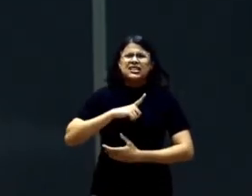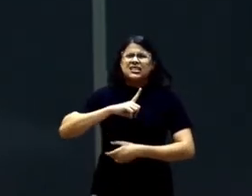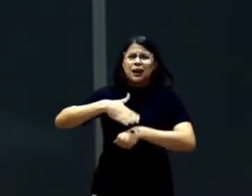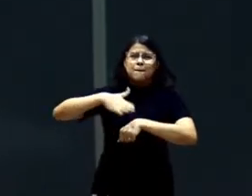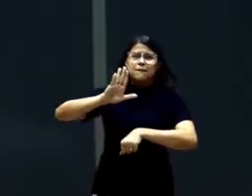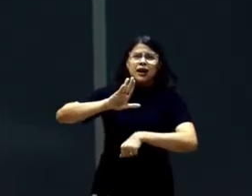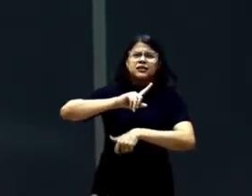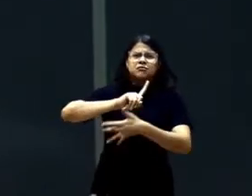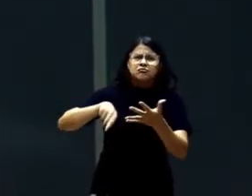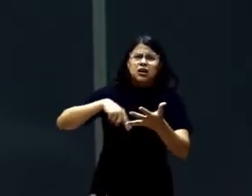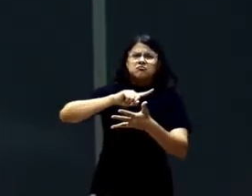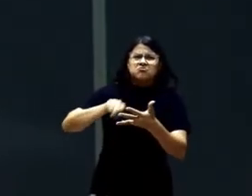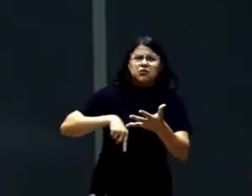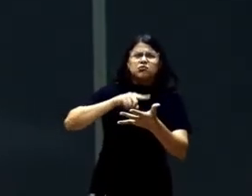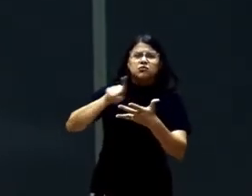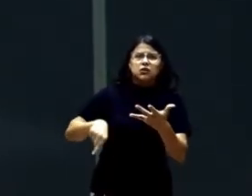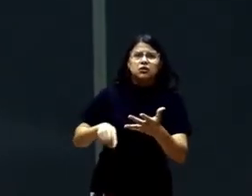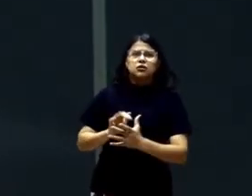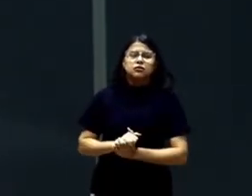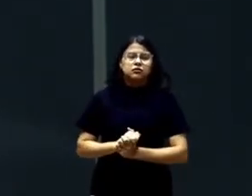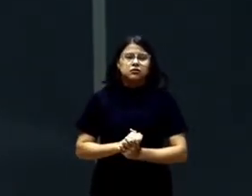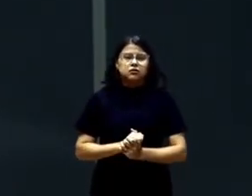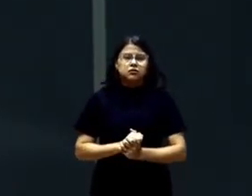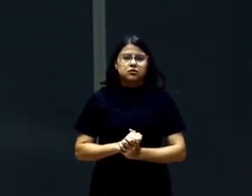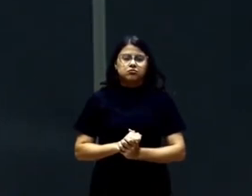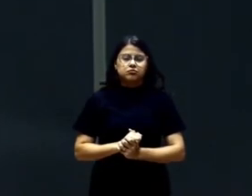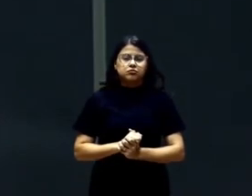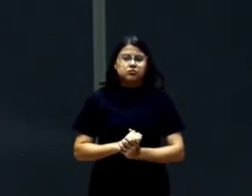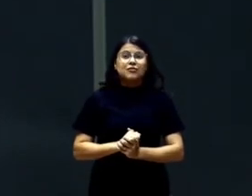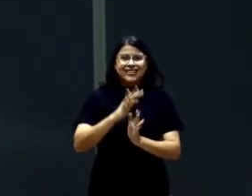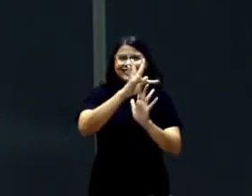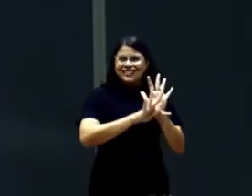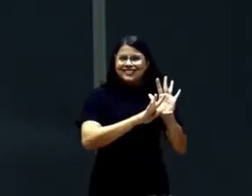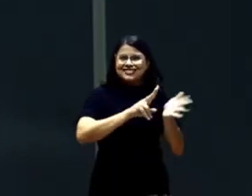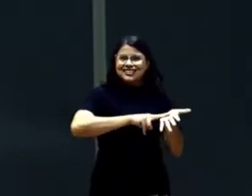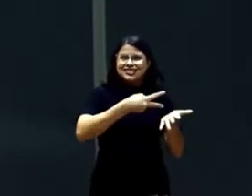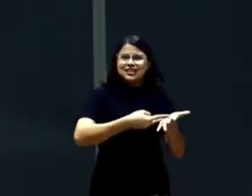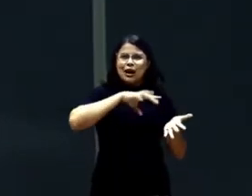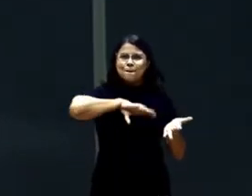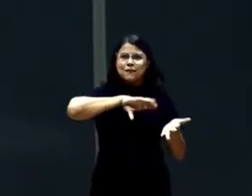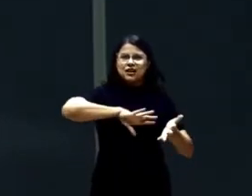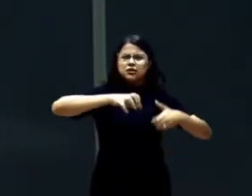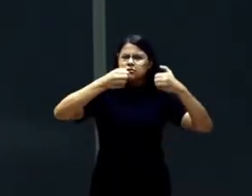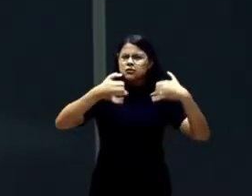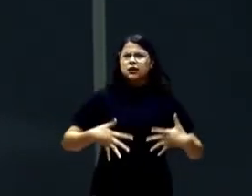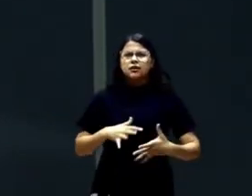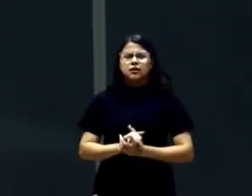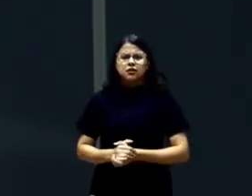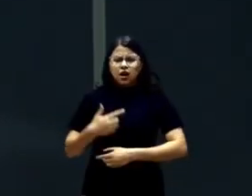assim, ó: que farei se não tenho onde armazenar a minha colheita?